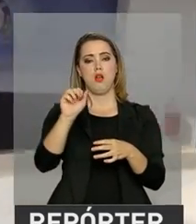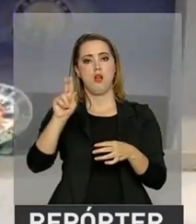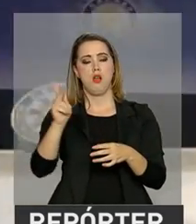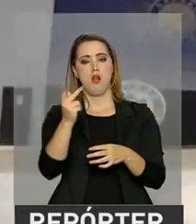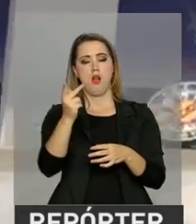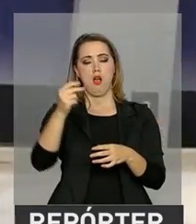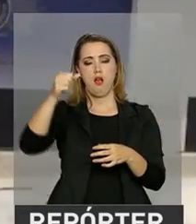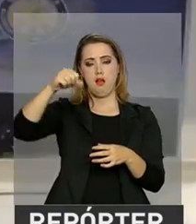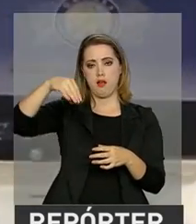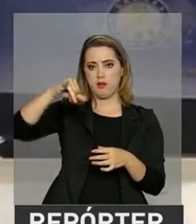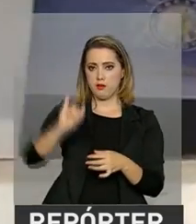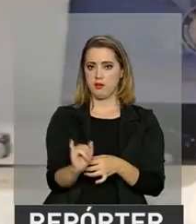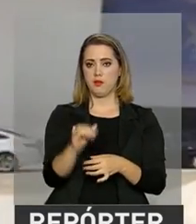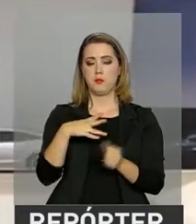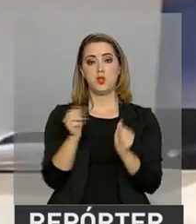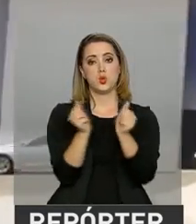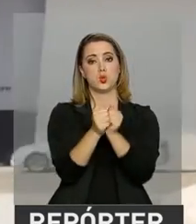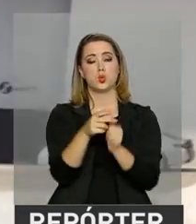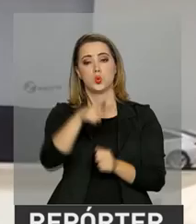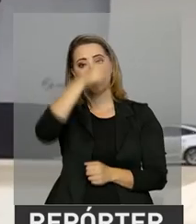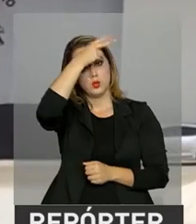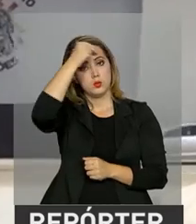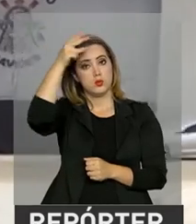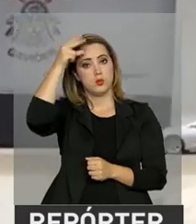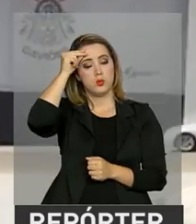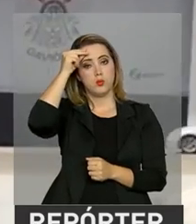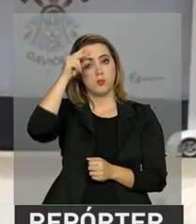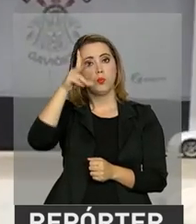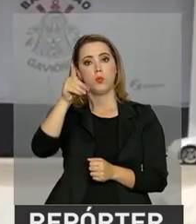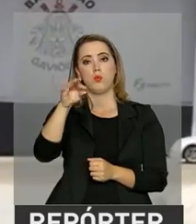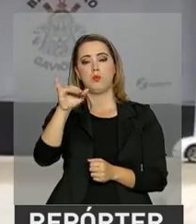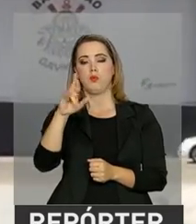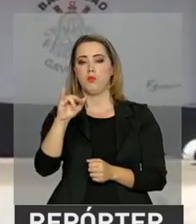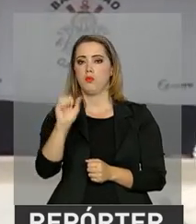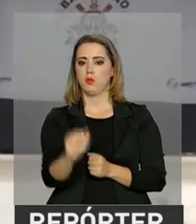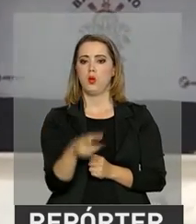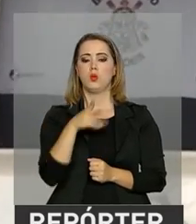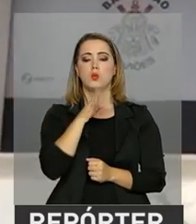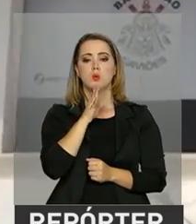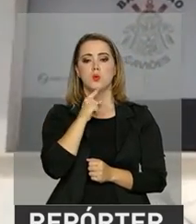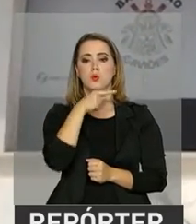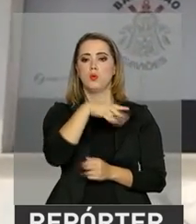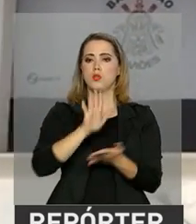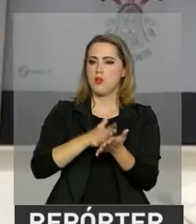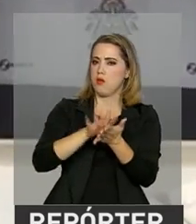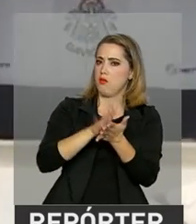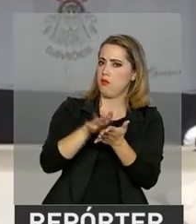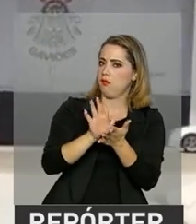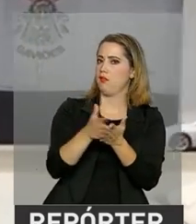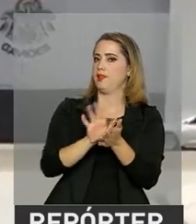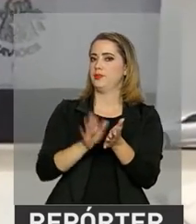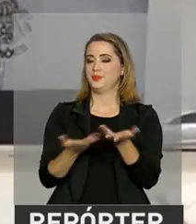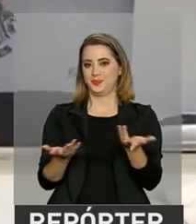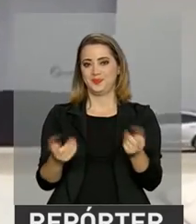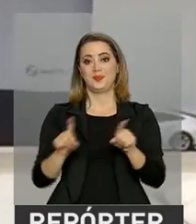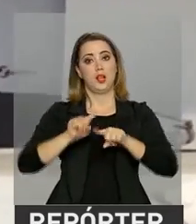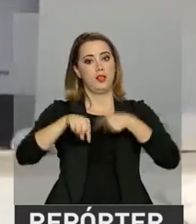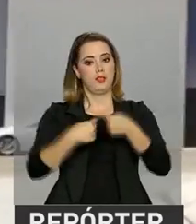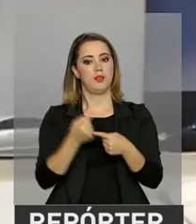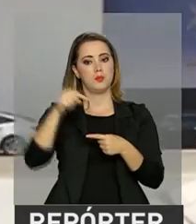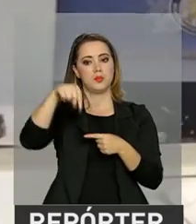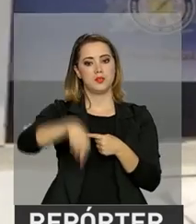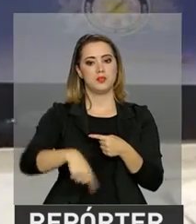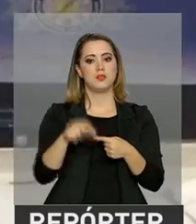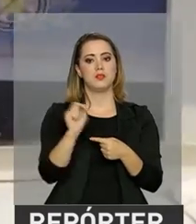onde acompanhado pelo prefeito João Dória Júnior conheceu o sambódromo e o pavilhão de exposições em seguida os dois vieram